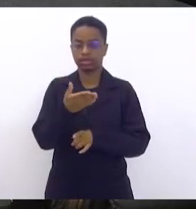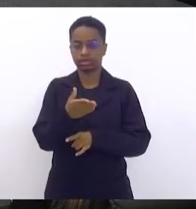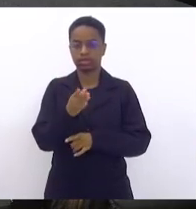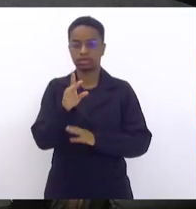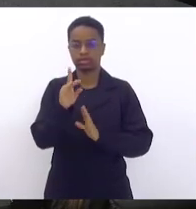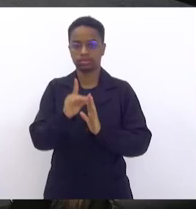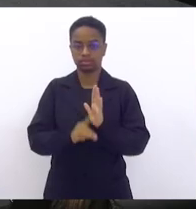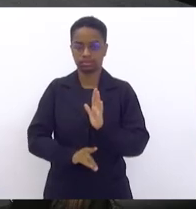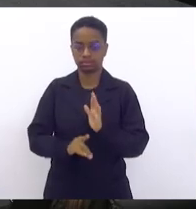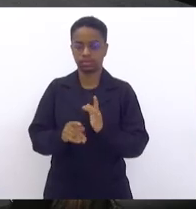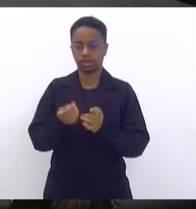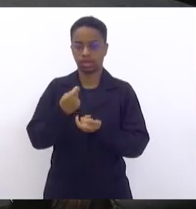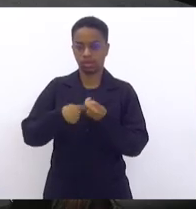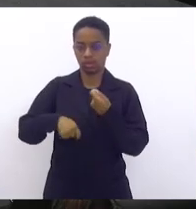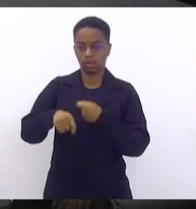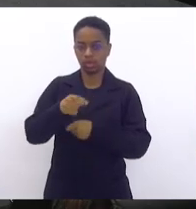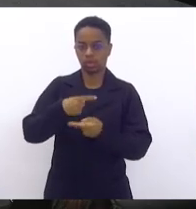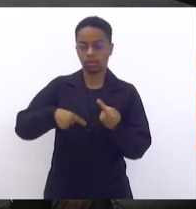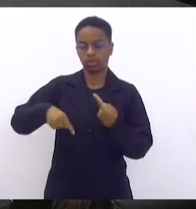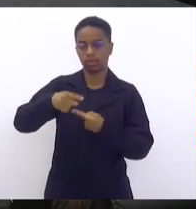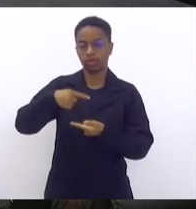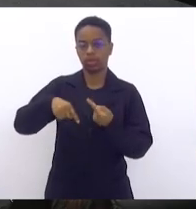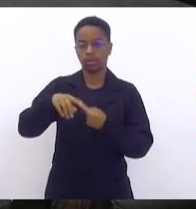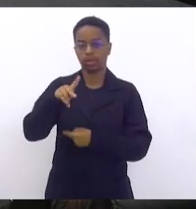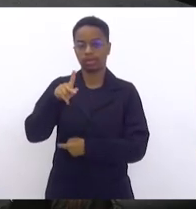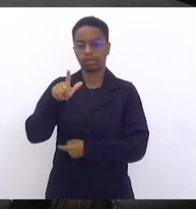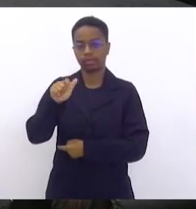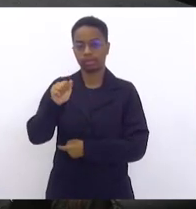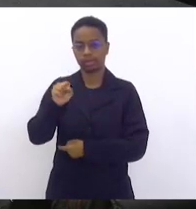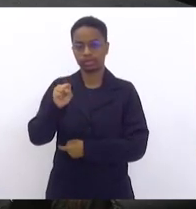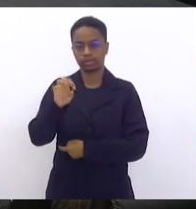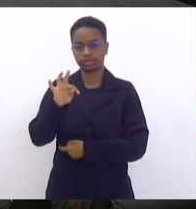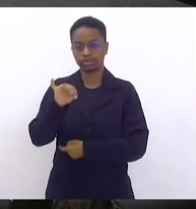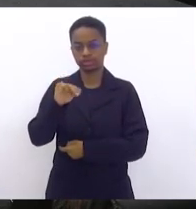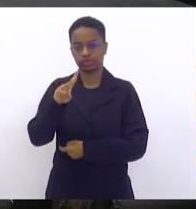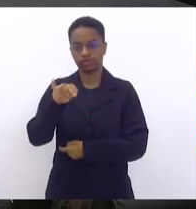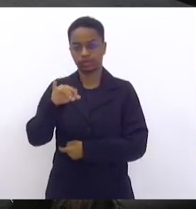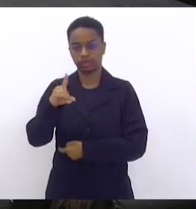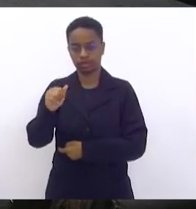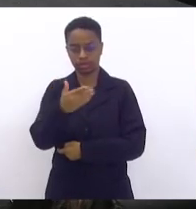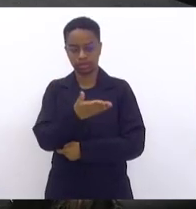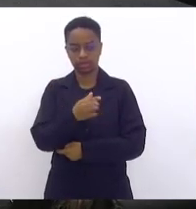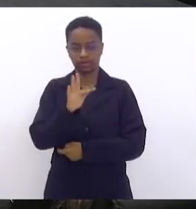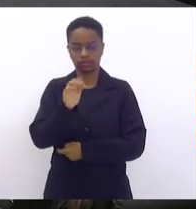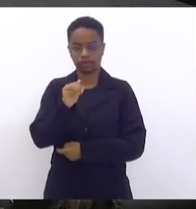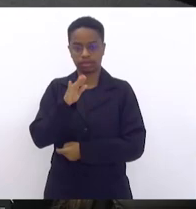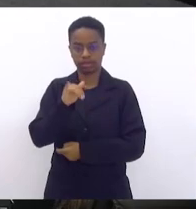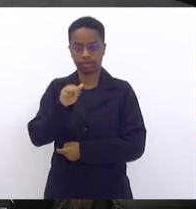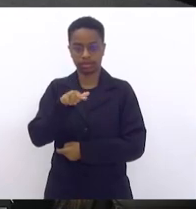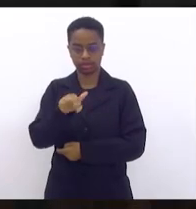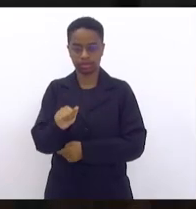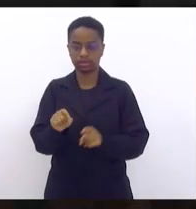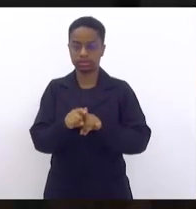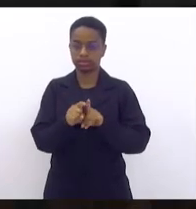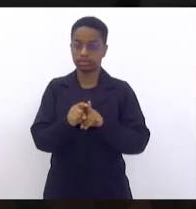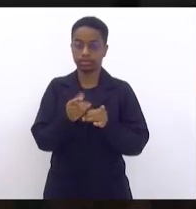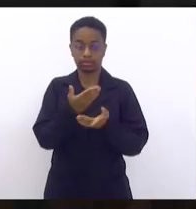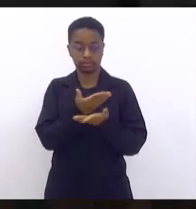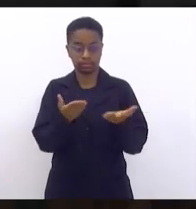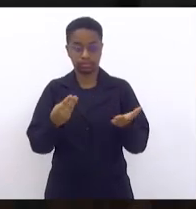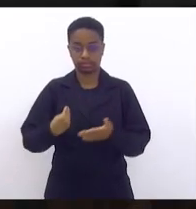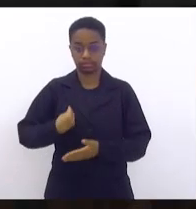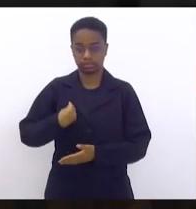Braskem presidente da plastivida a senhora Fabiana Queiroga autoridade senhoras e senhores aqui